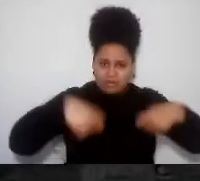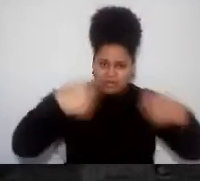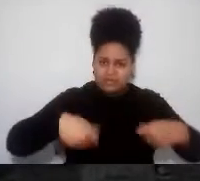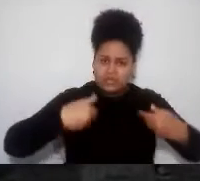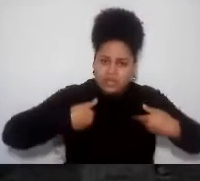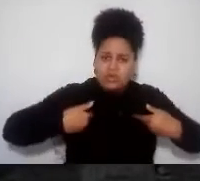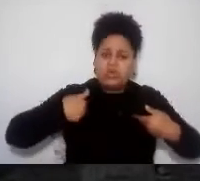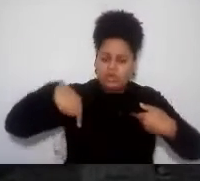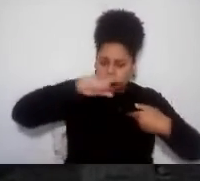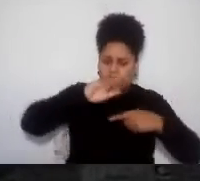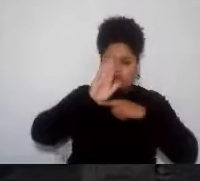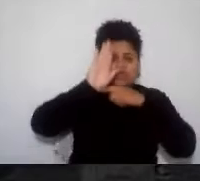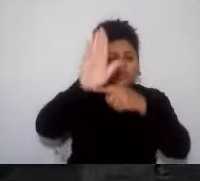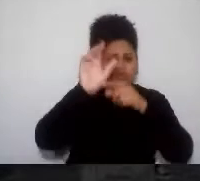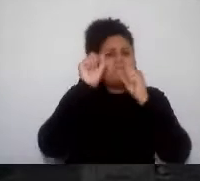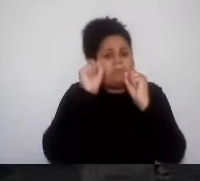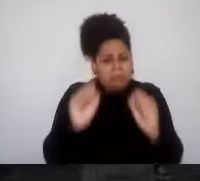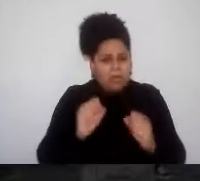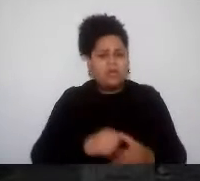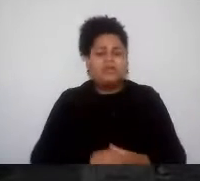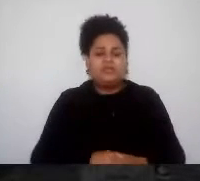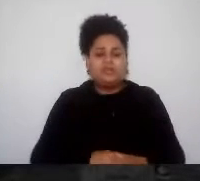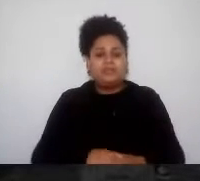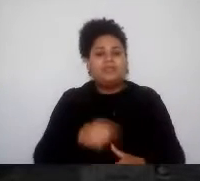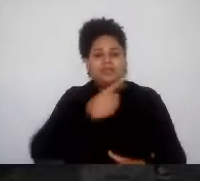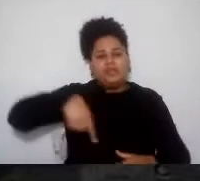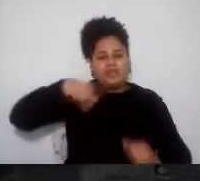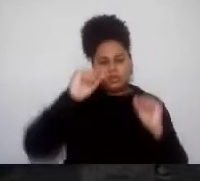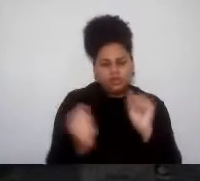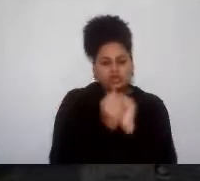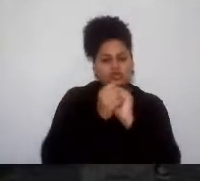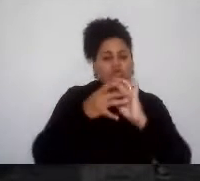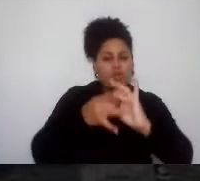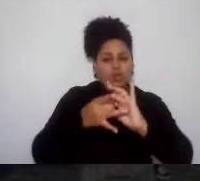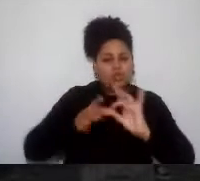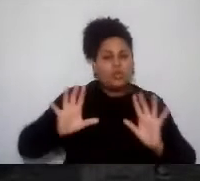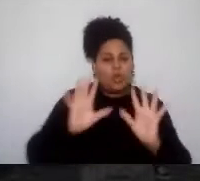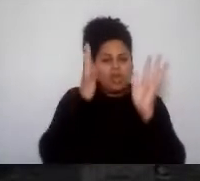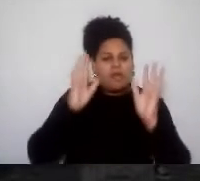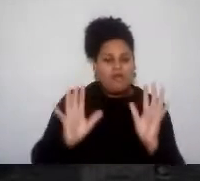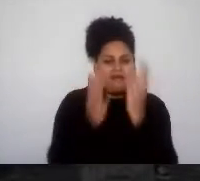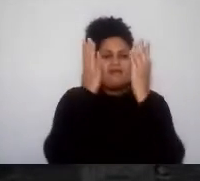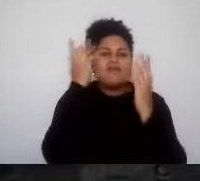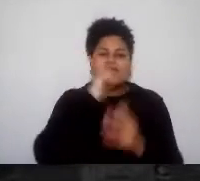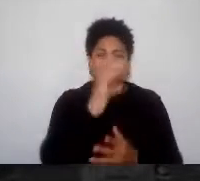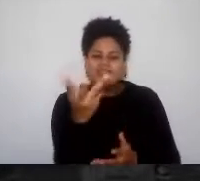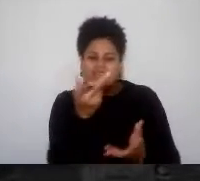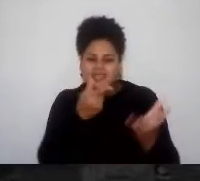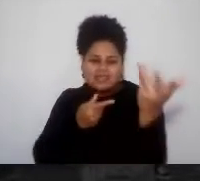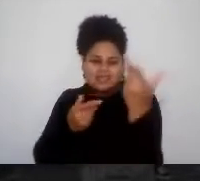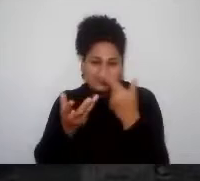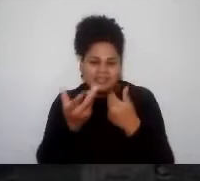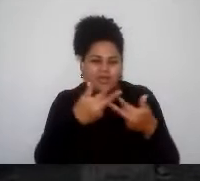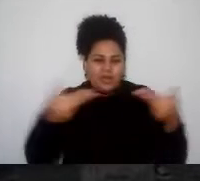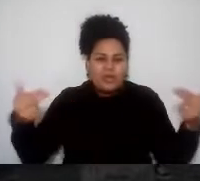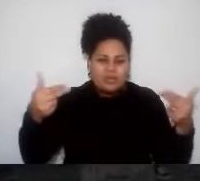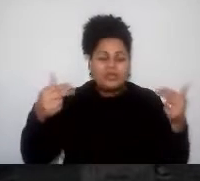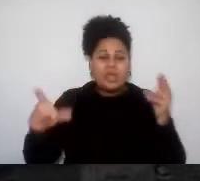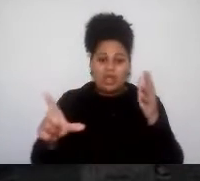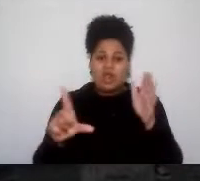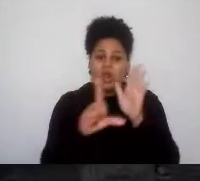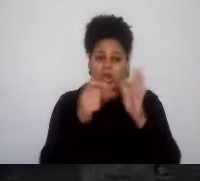Brasil, para que juntos possamos avançar e conquistar o que nós temos para conquistar. A luta faz a lei.